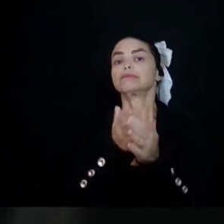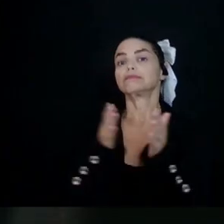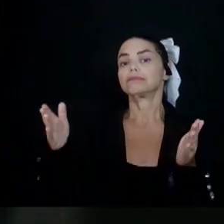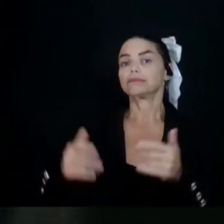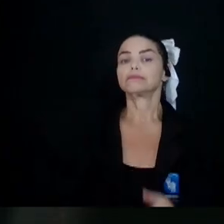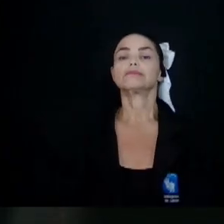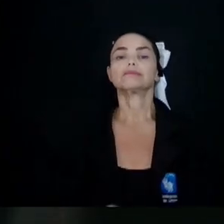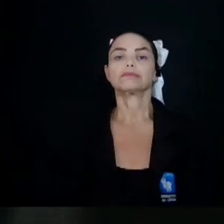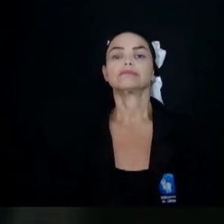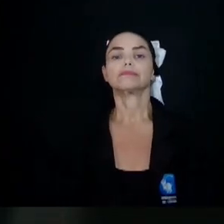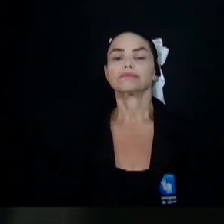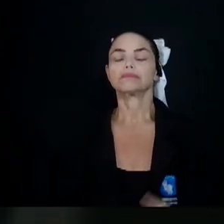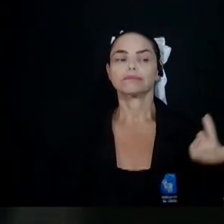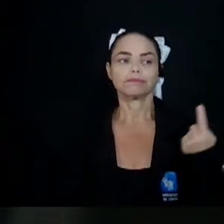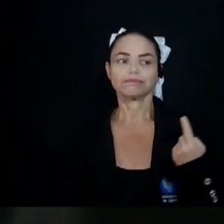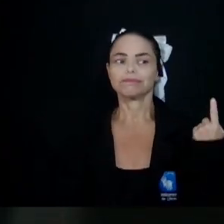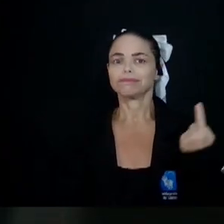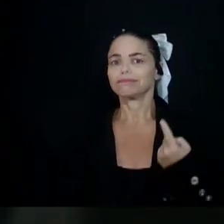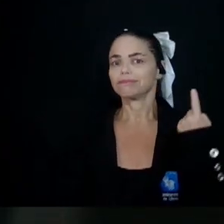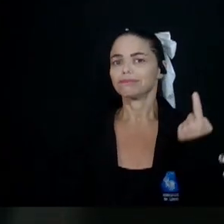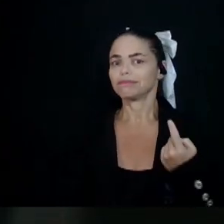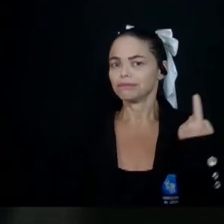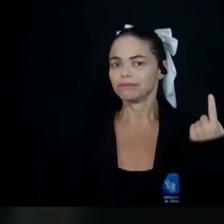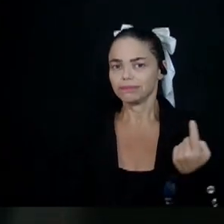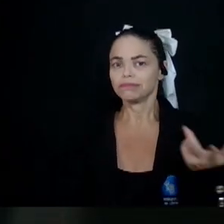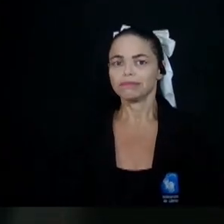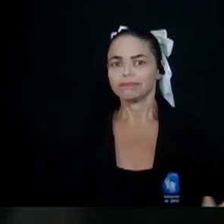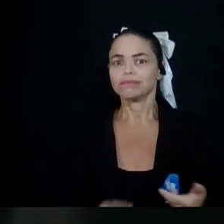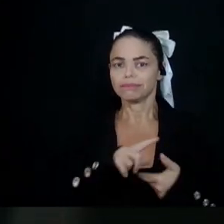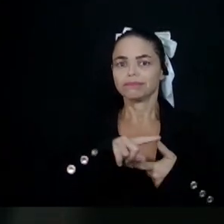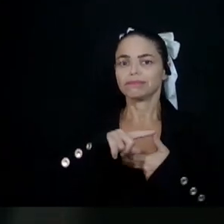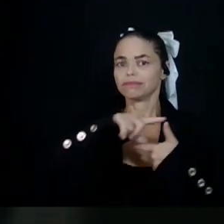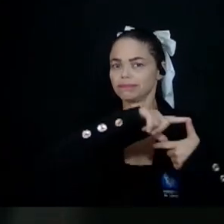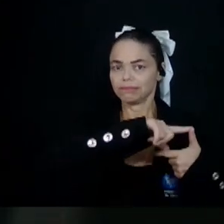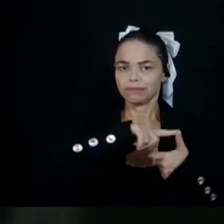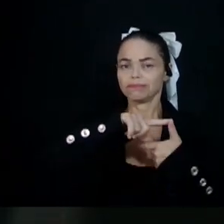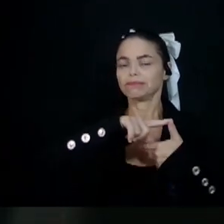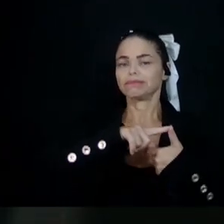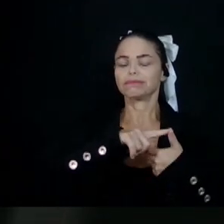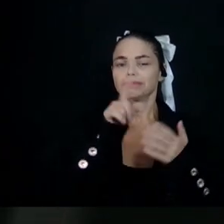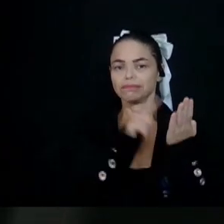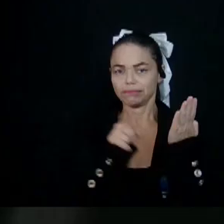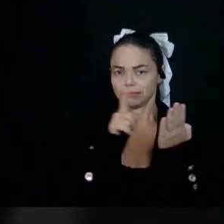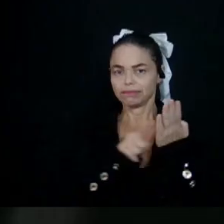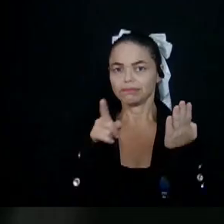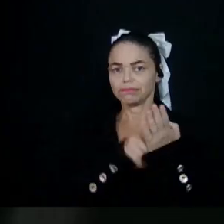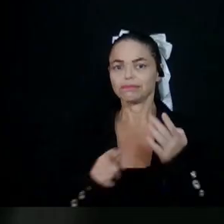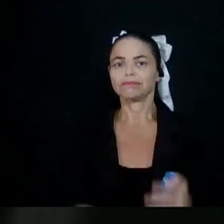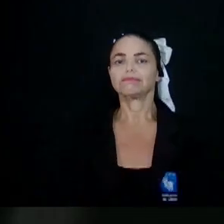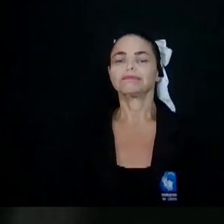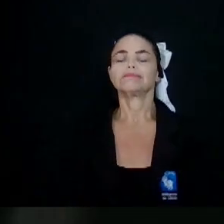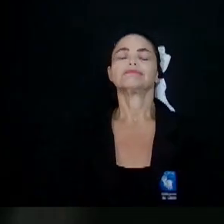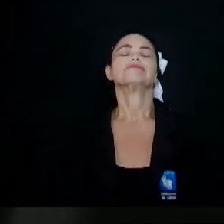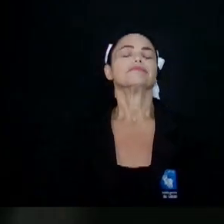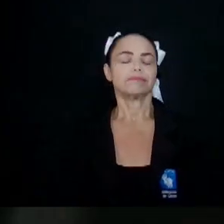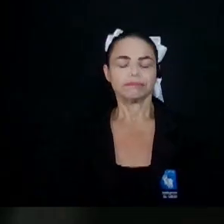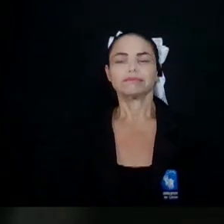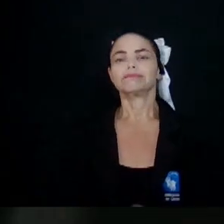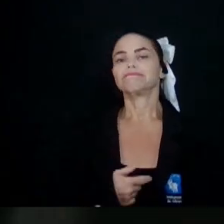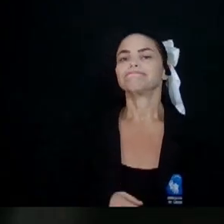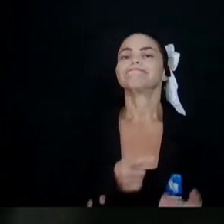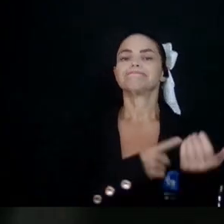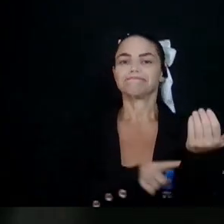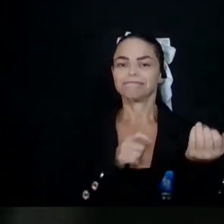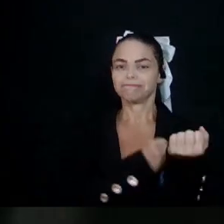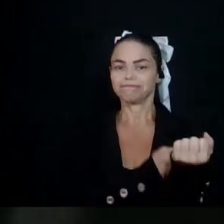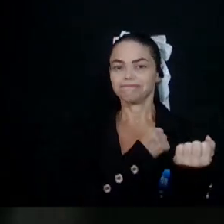momento em que esse idoso ele se vê sozinho e ele vai para a internet, ele vai para o celular e ele fica dependente do